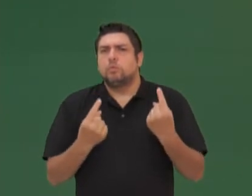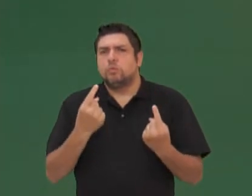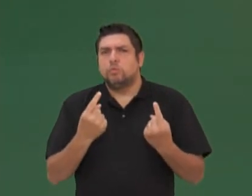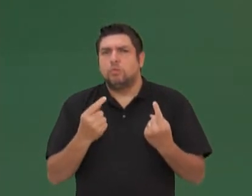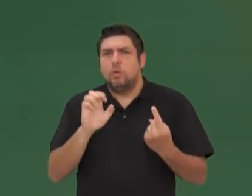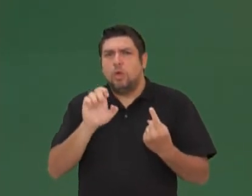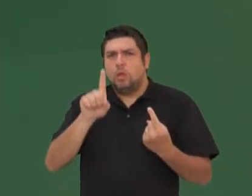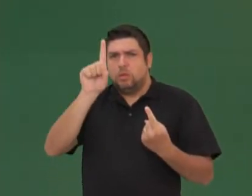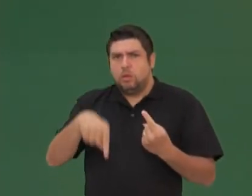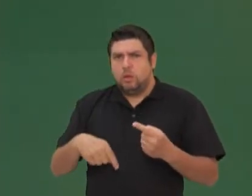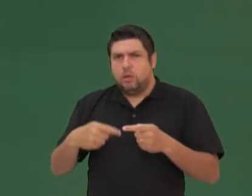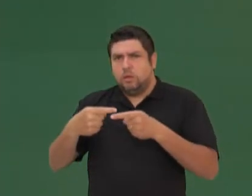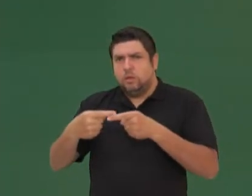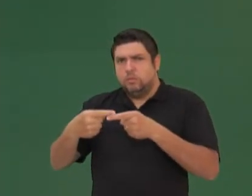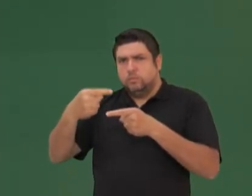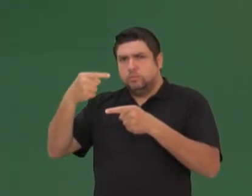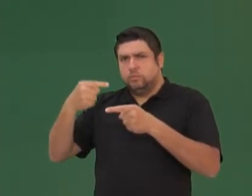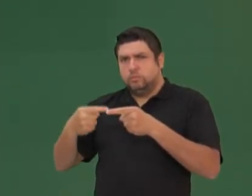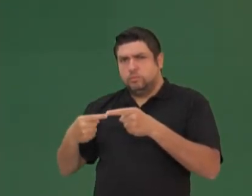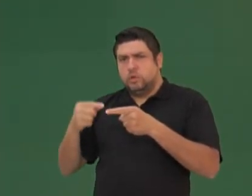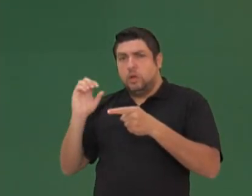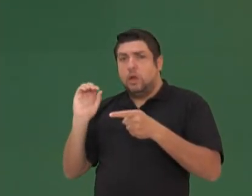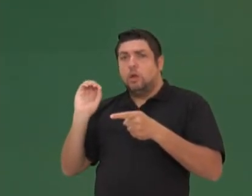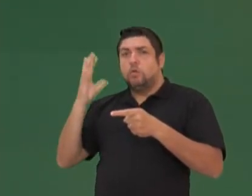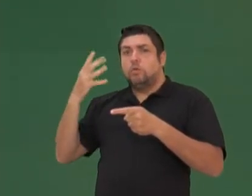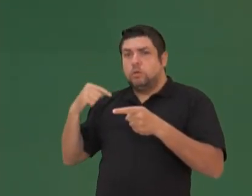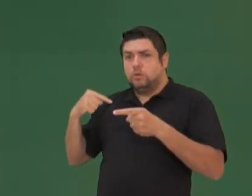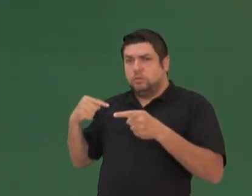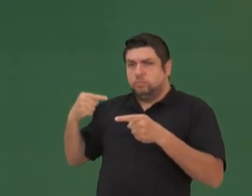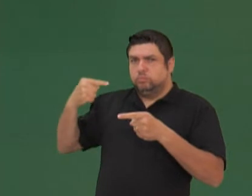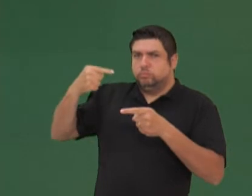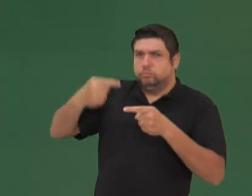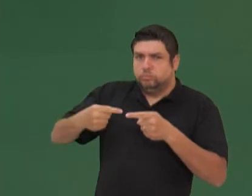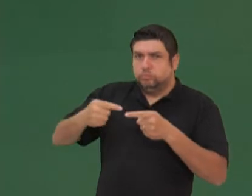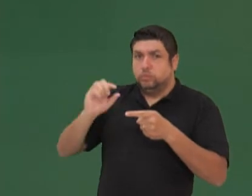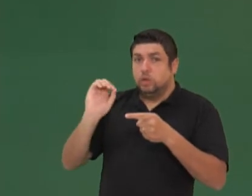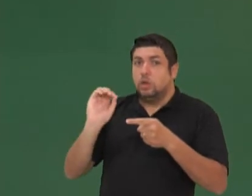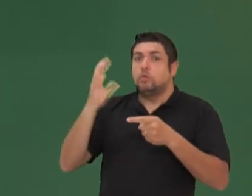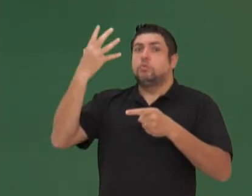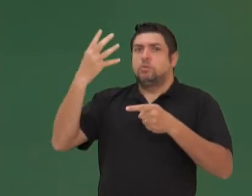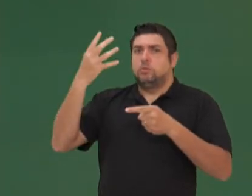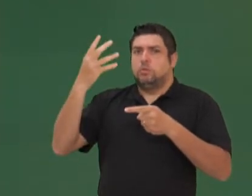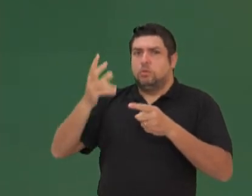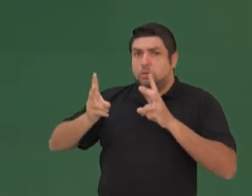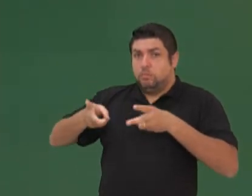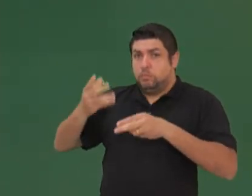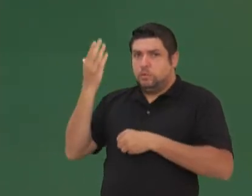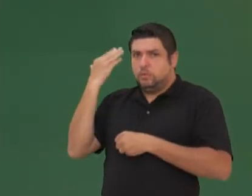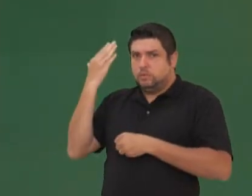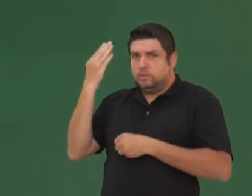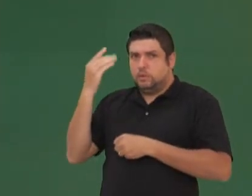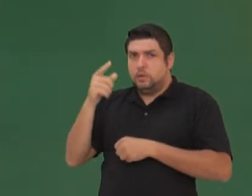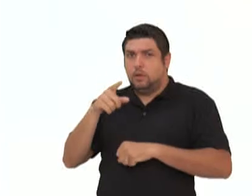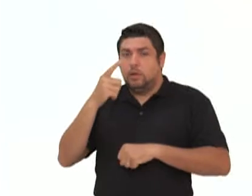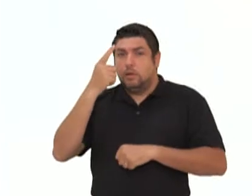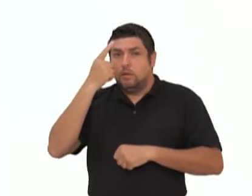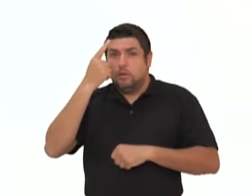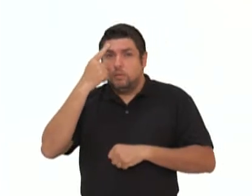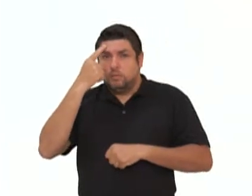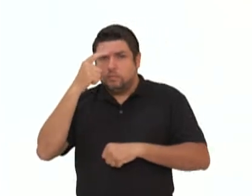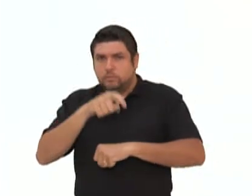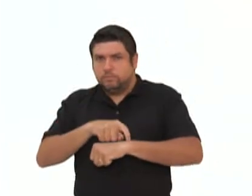uma ação posterior à ação principal que está em passado, em pretérito. Então, um tempinho para vocês pensarem.